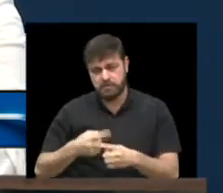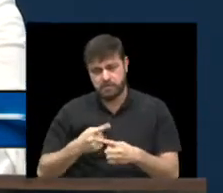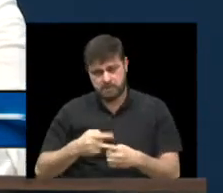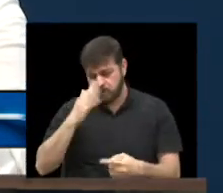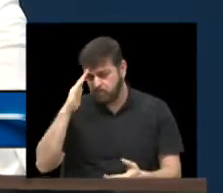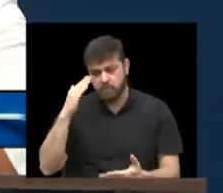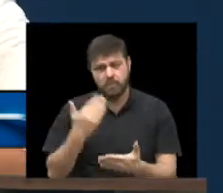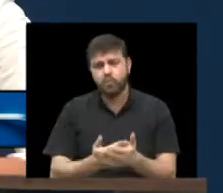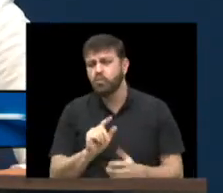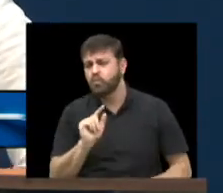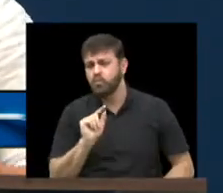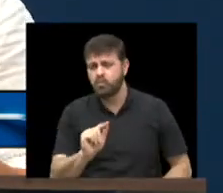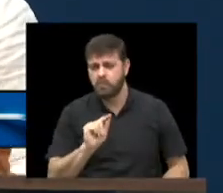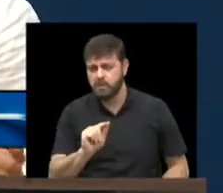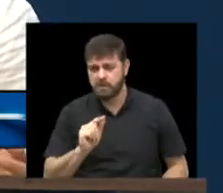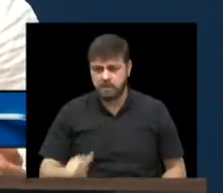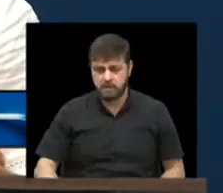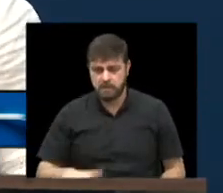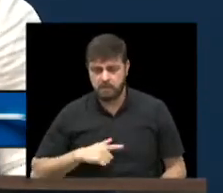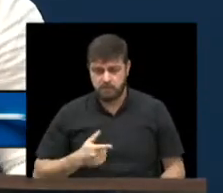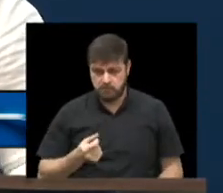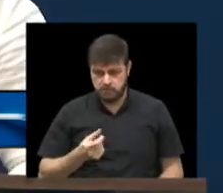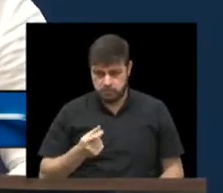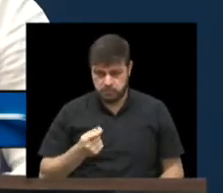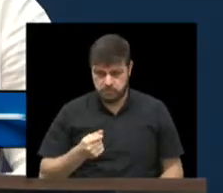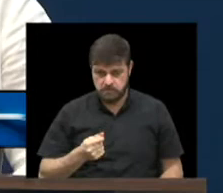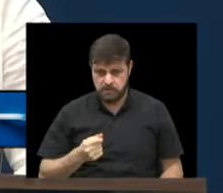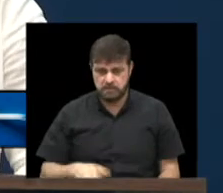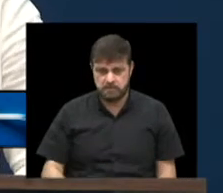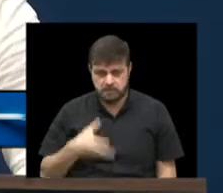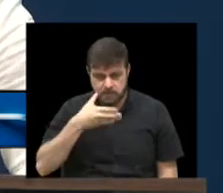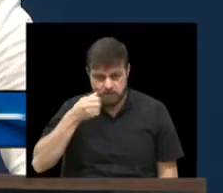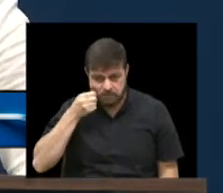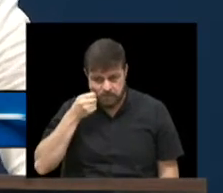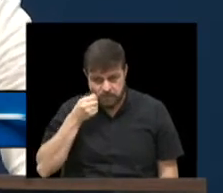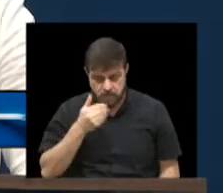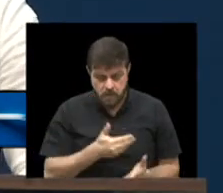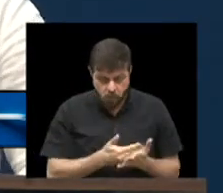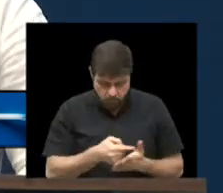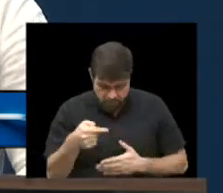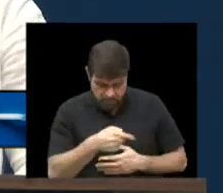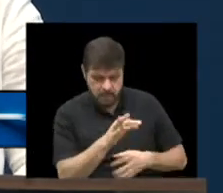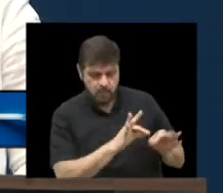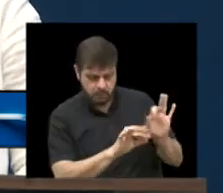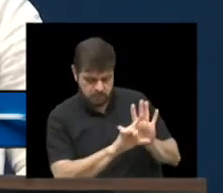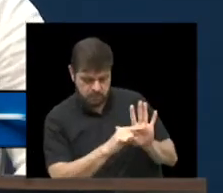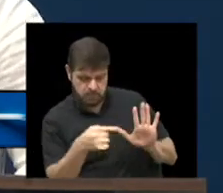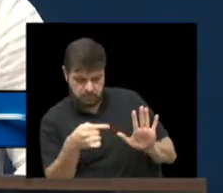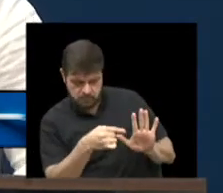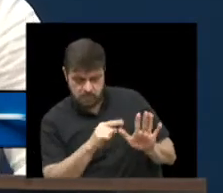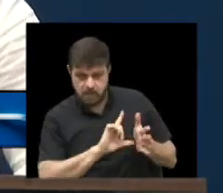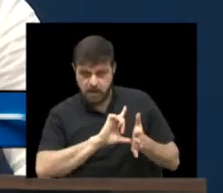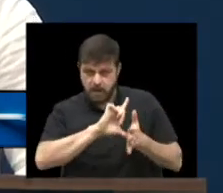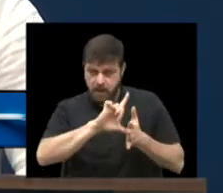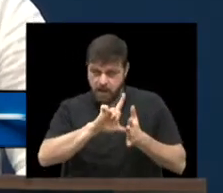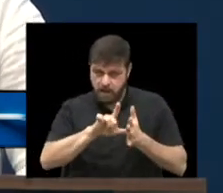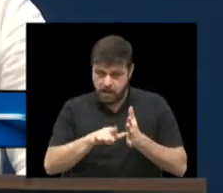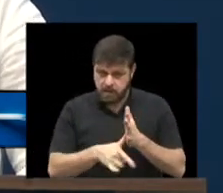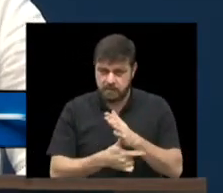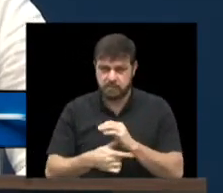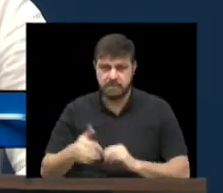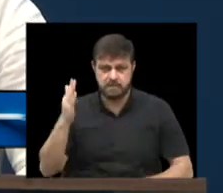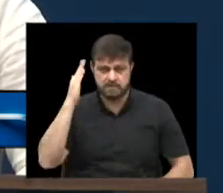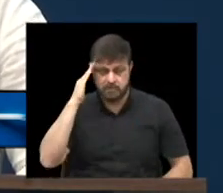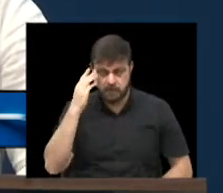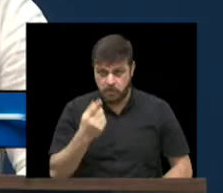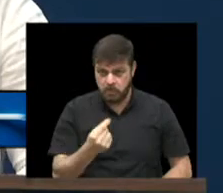votação, a votação do orçamento, que começa com a lei de diretrizes orçamentárias, que vai para a LOA, para a